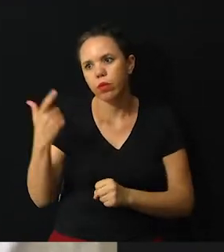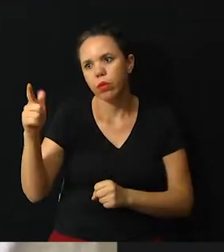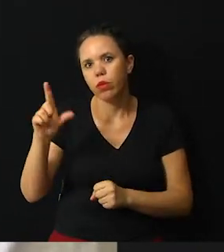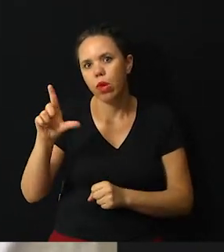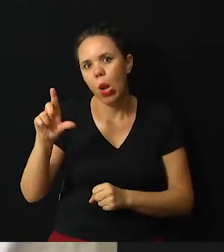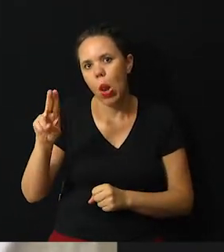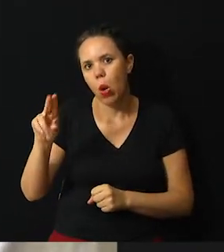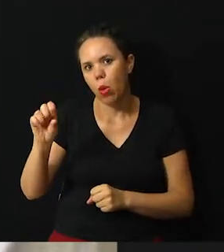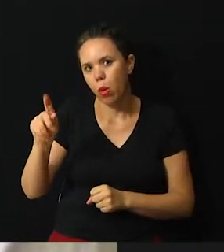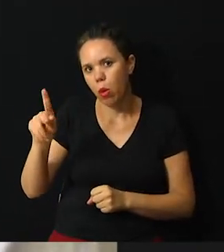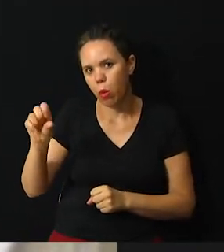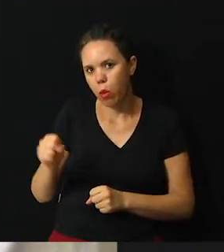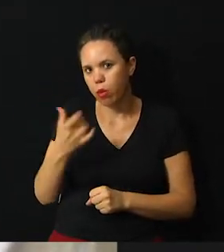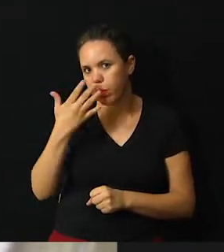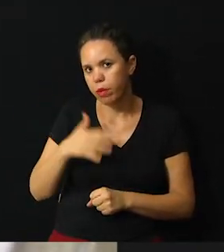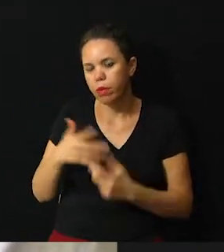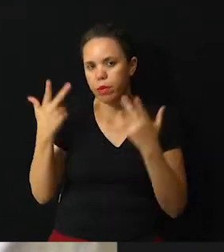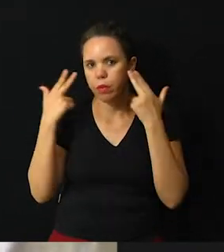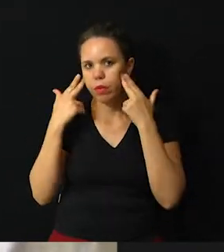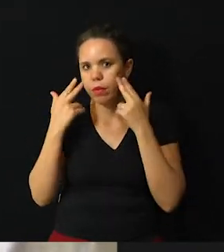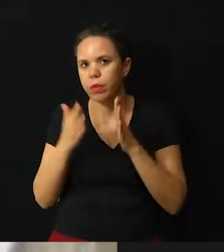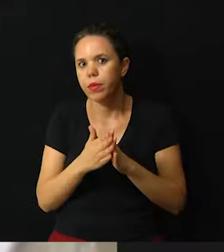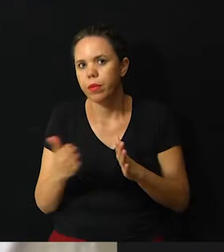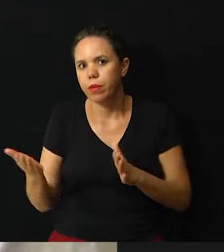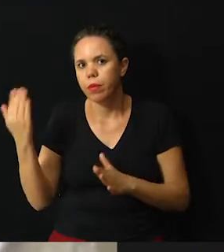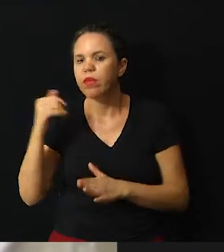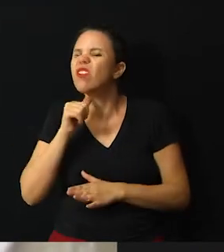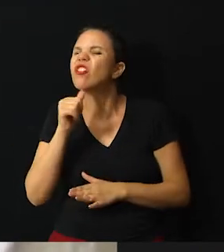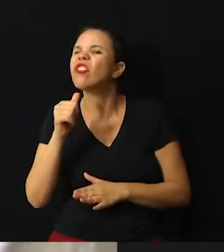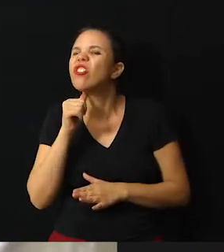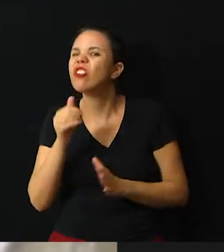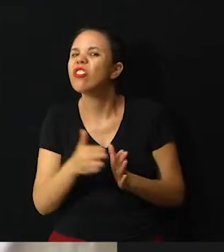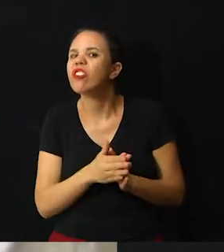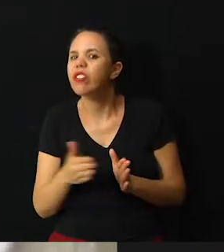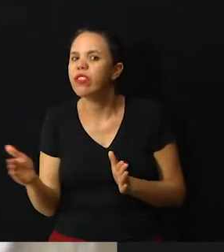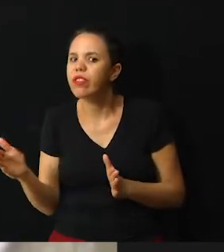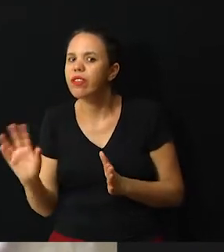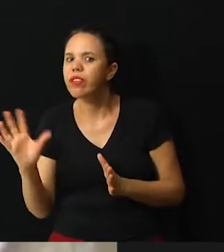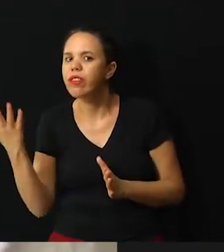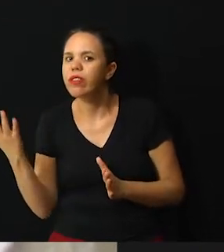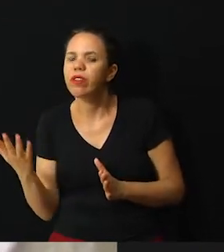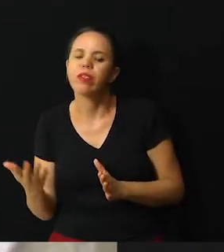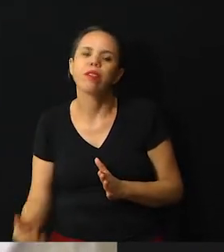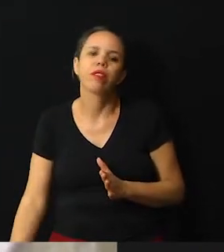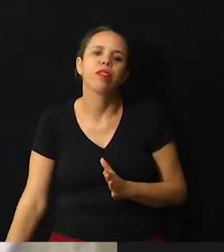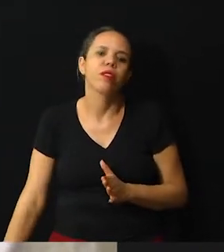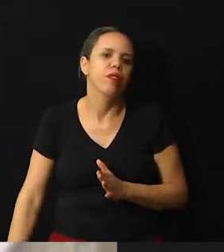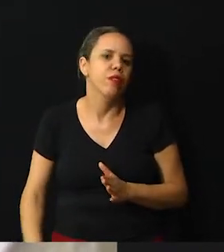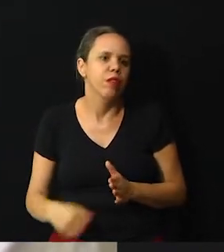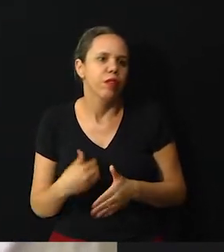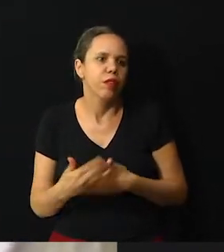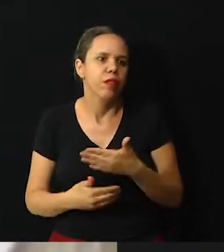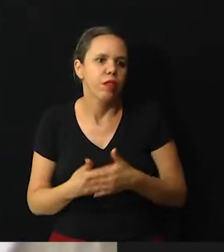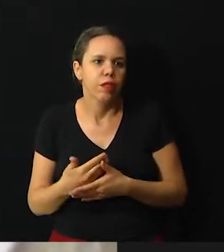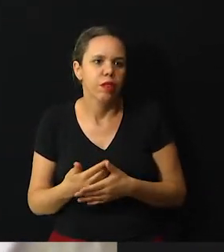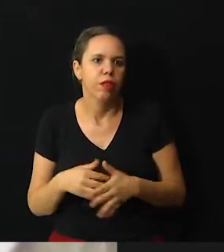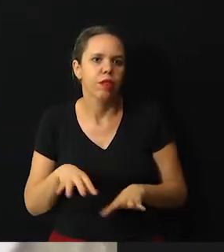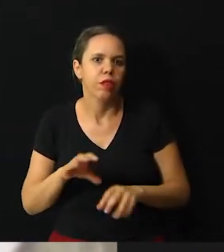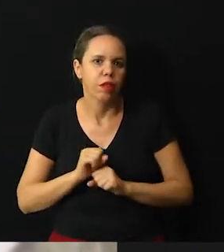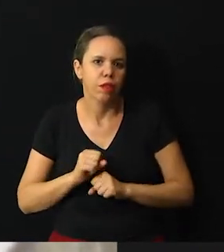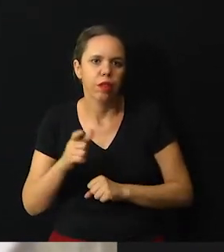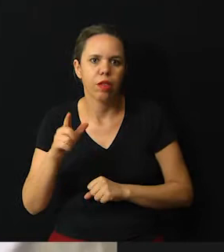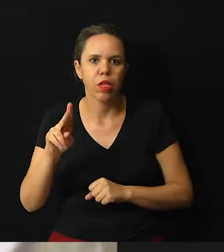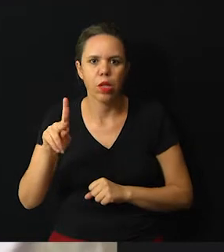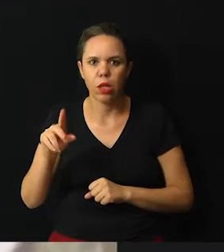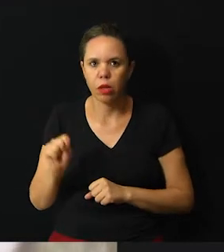o lúpus infantil, né? Mas o mais comum é na época da menstruação, da menarca, e principalmente mulheres ao redor de 20 anos que acabam desencadeando o